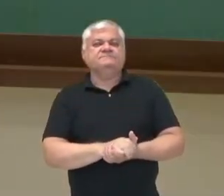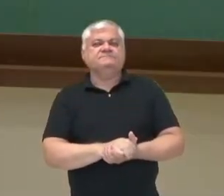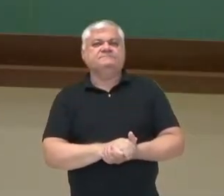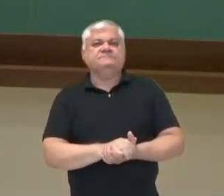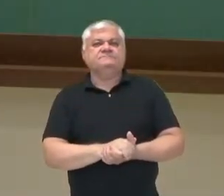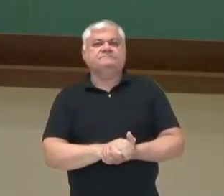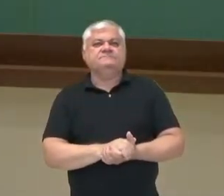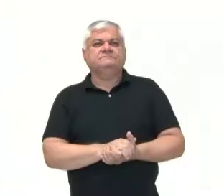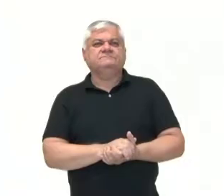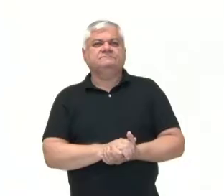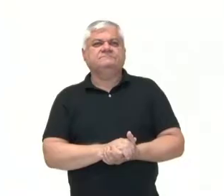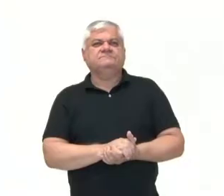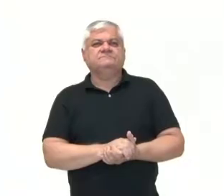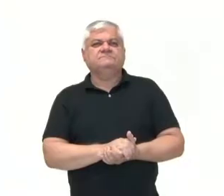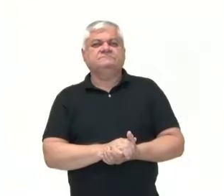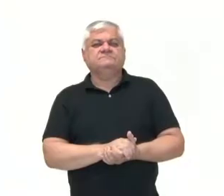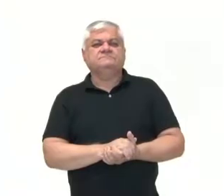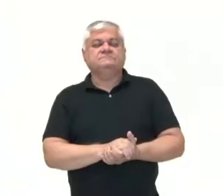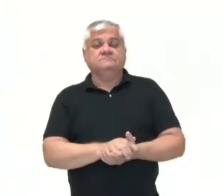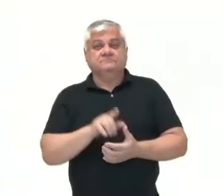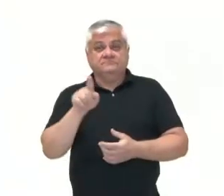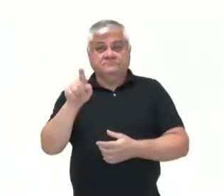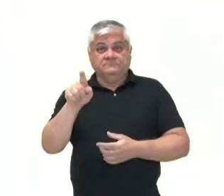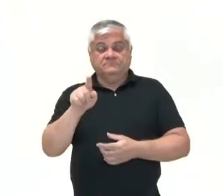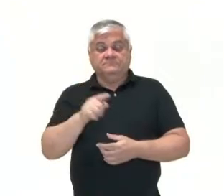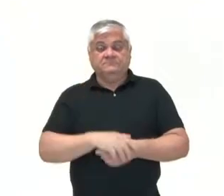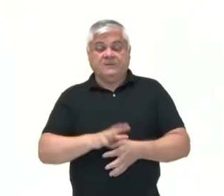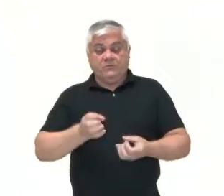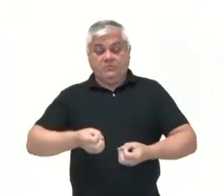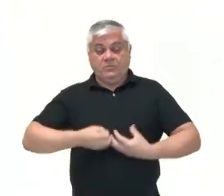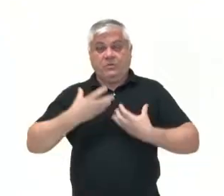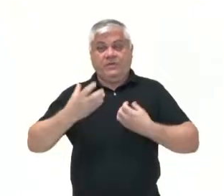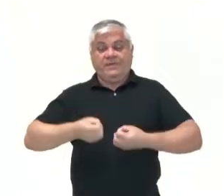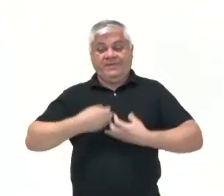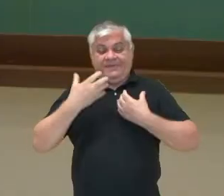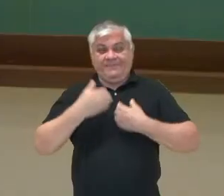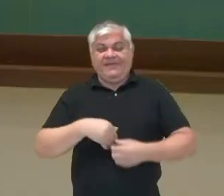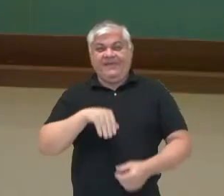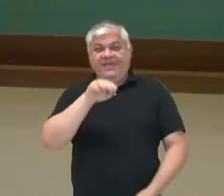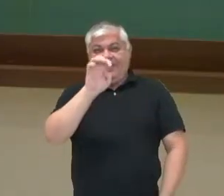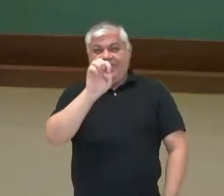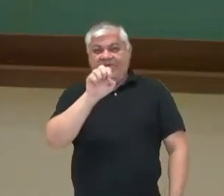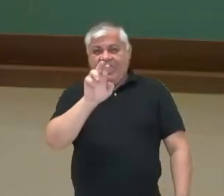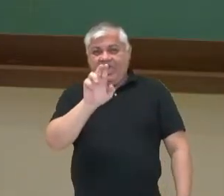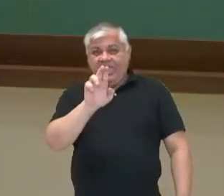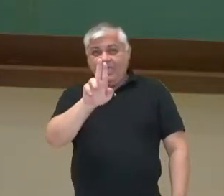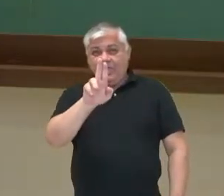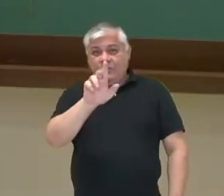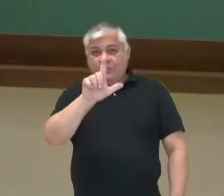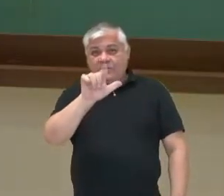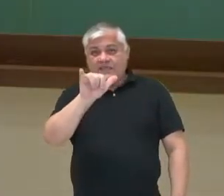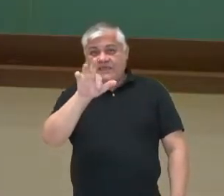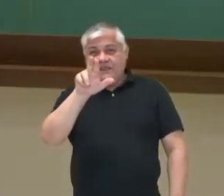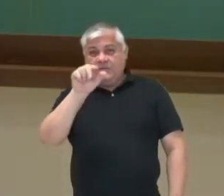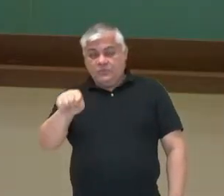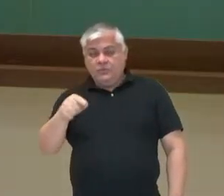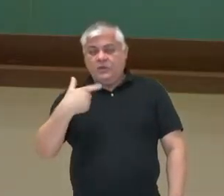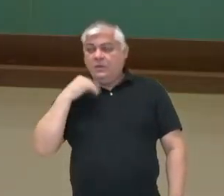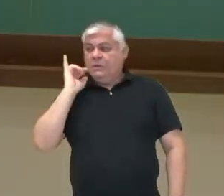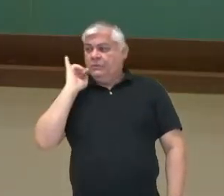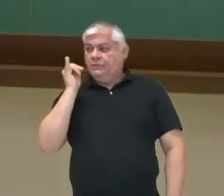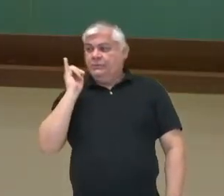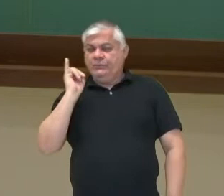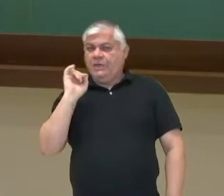então. Olha lá. Então o eu lírico, né? Quem que é o eu lírico? Dentro do poema nós não temos um narrador